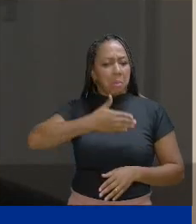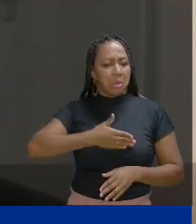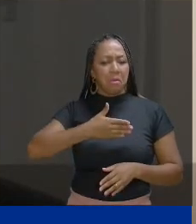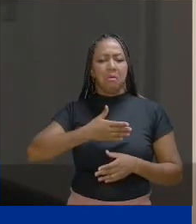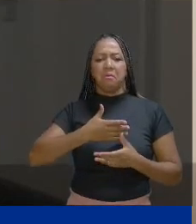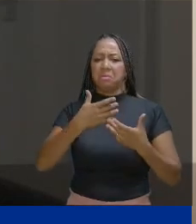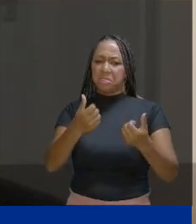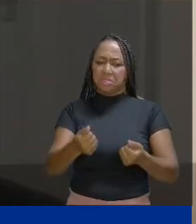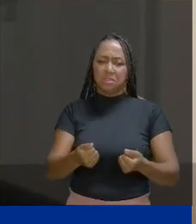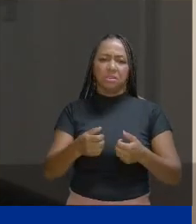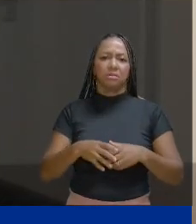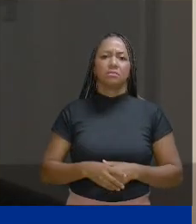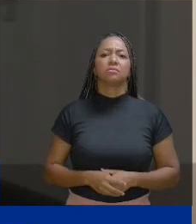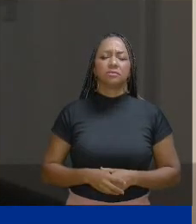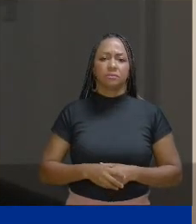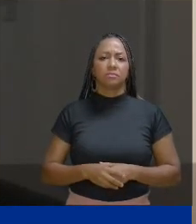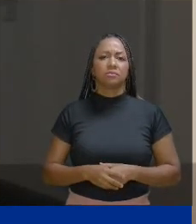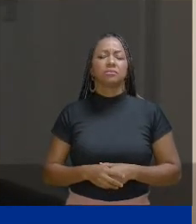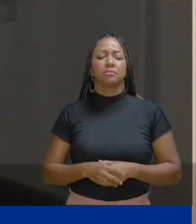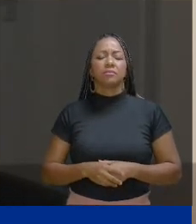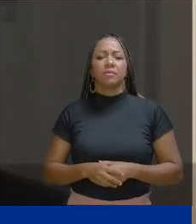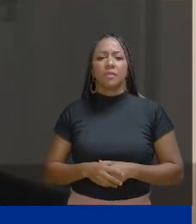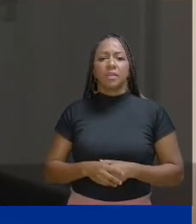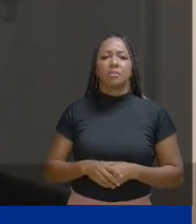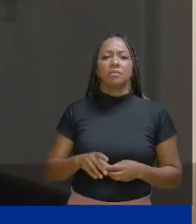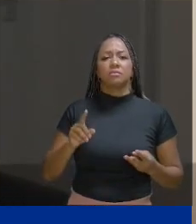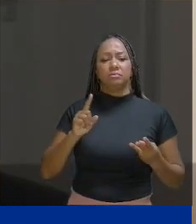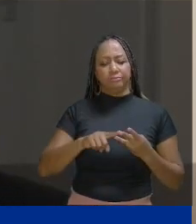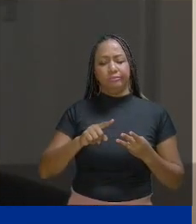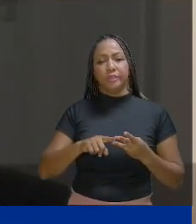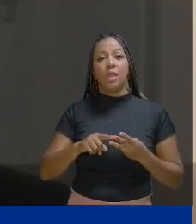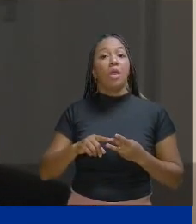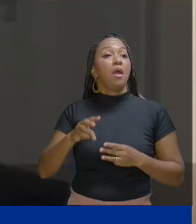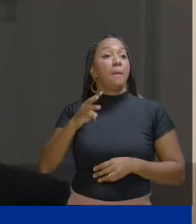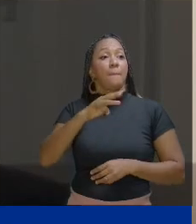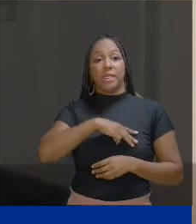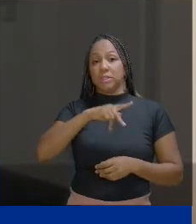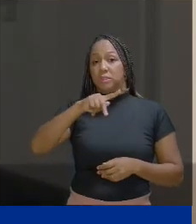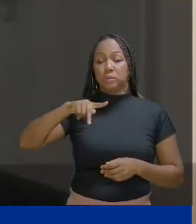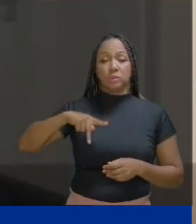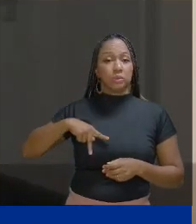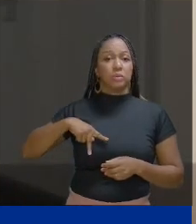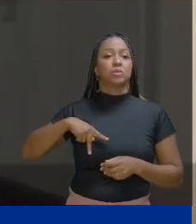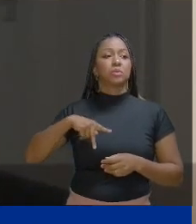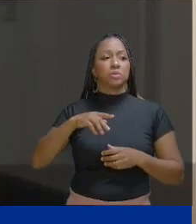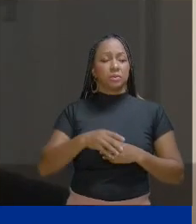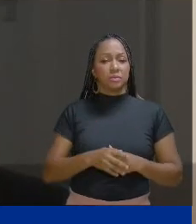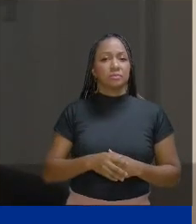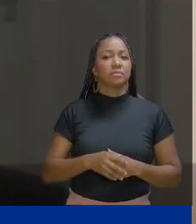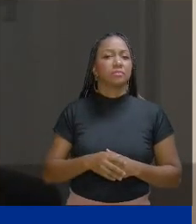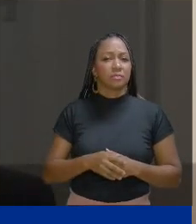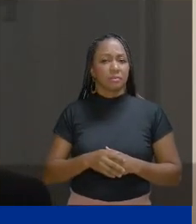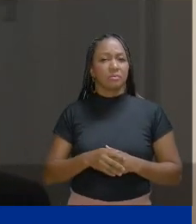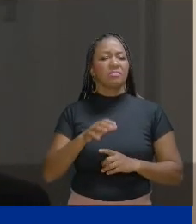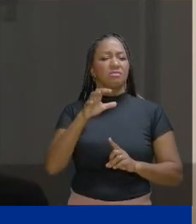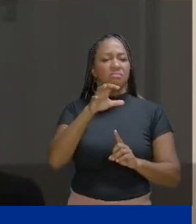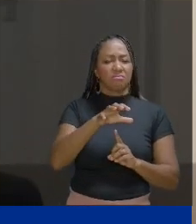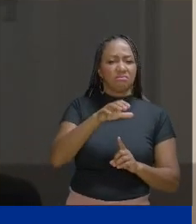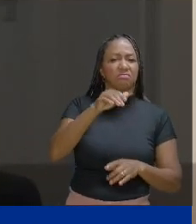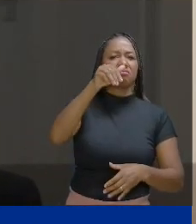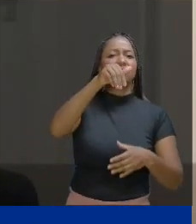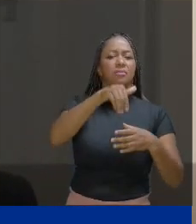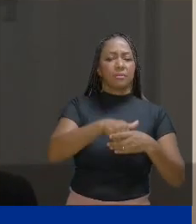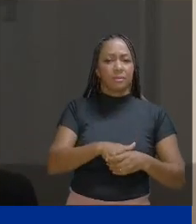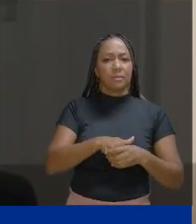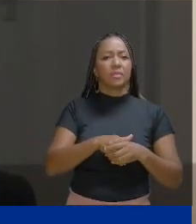de inferência. Em segundo lugar, o Ministério Público, caso fosse identificada a captação ilícita de